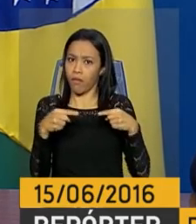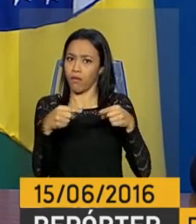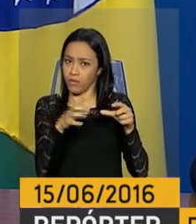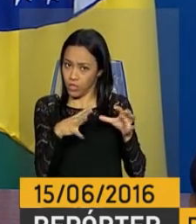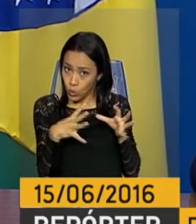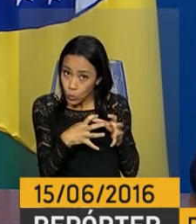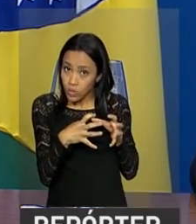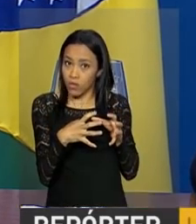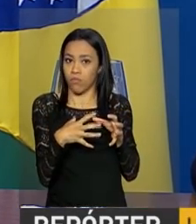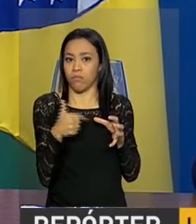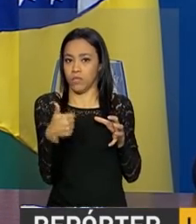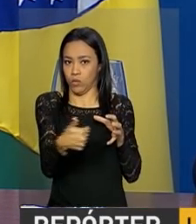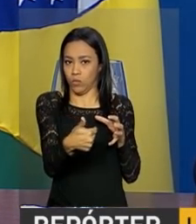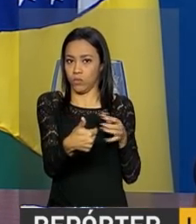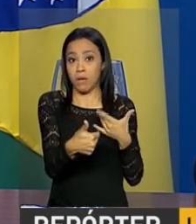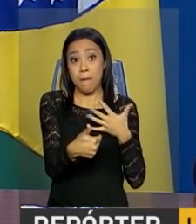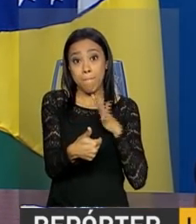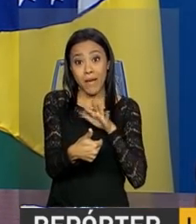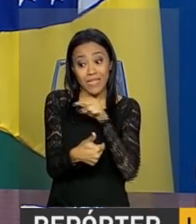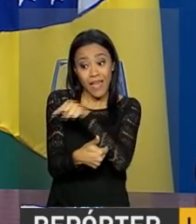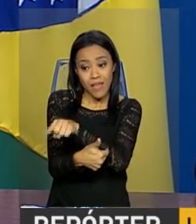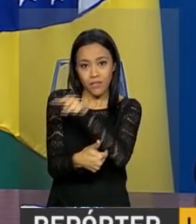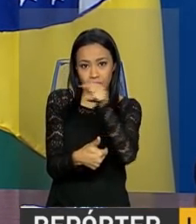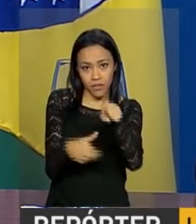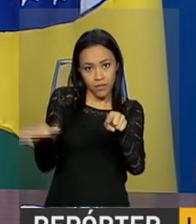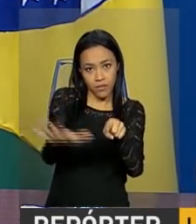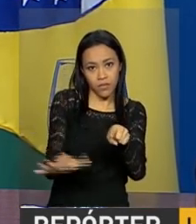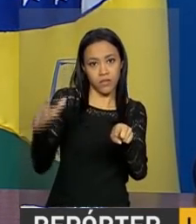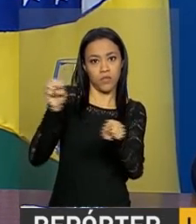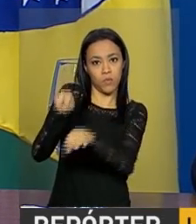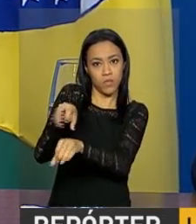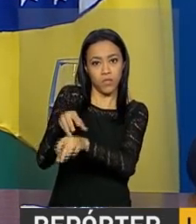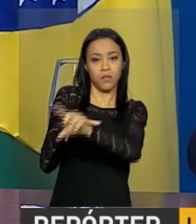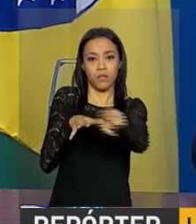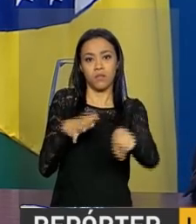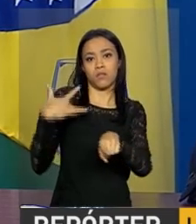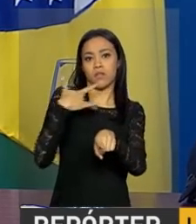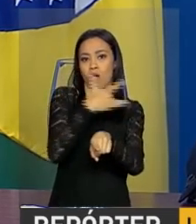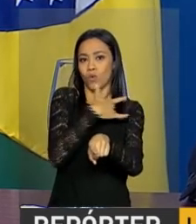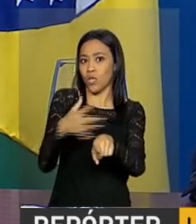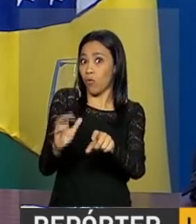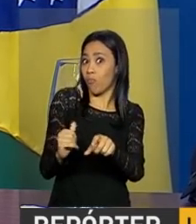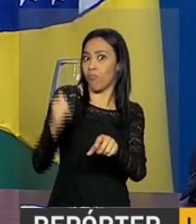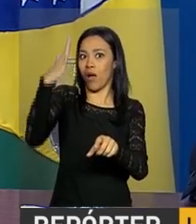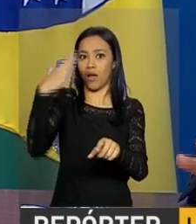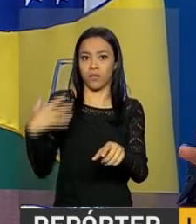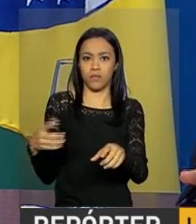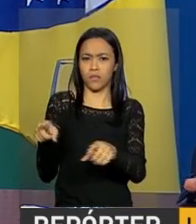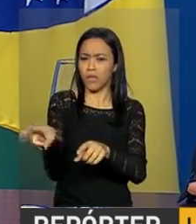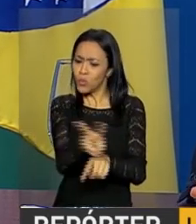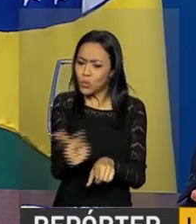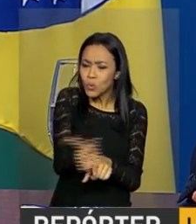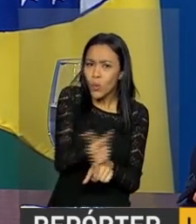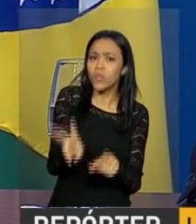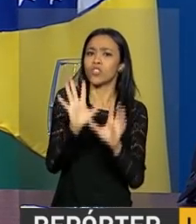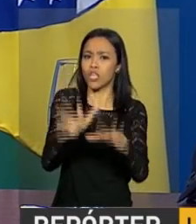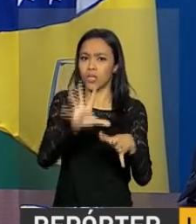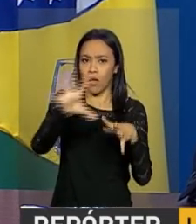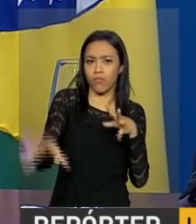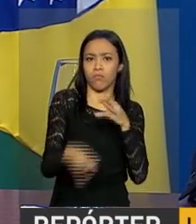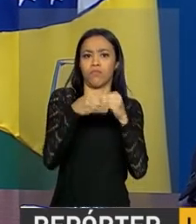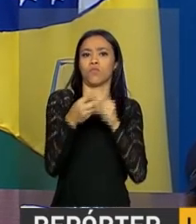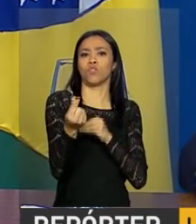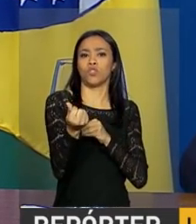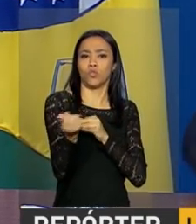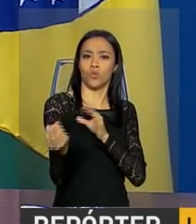eh estes são os grandes itens, é educação, é saúde e é previdência. Educação e saúde já estão endereçados.